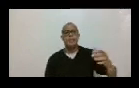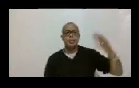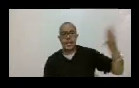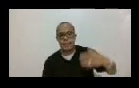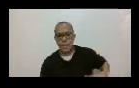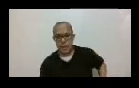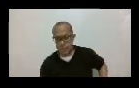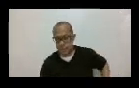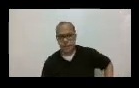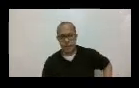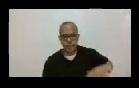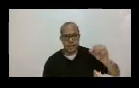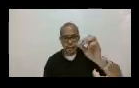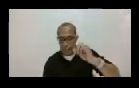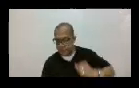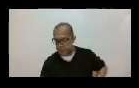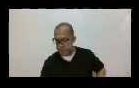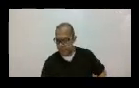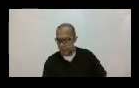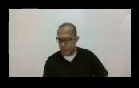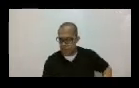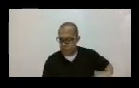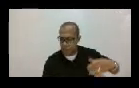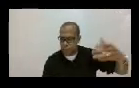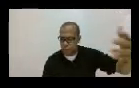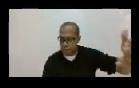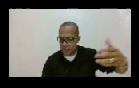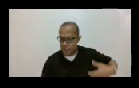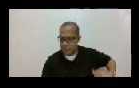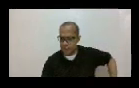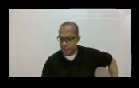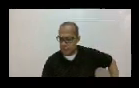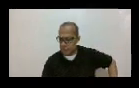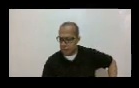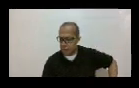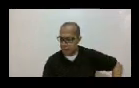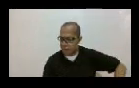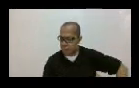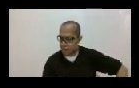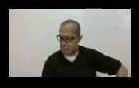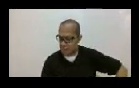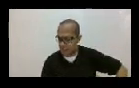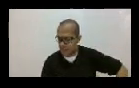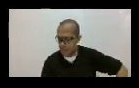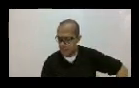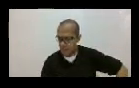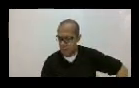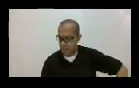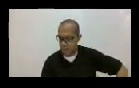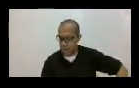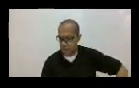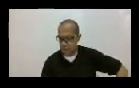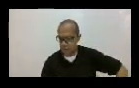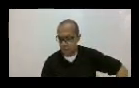moscou acima de 10 milhões tá então com a estrelinha vermelho então eu quero pontuar para os senhores cidades aqui com mais de um milhão de